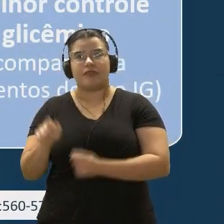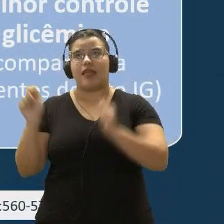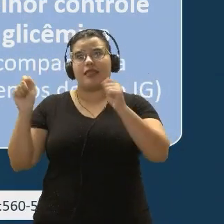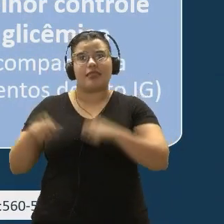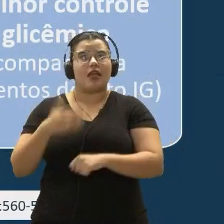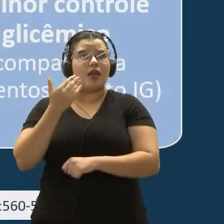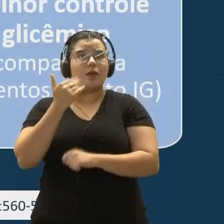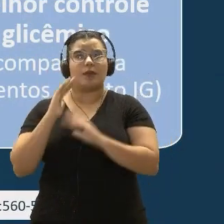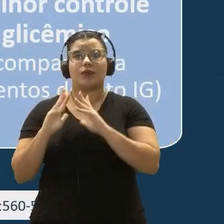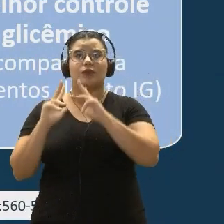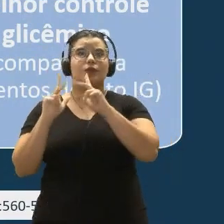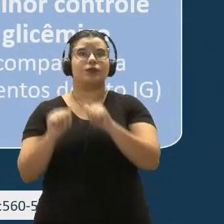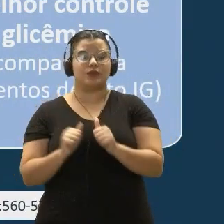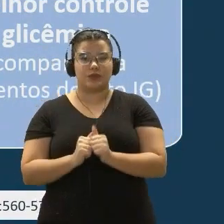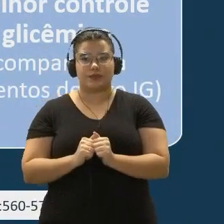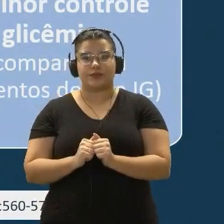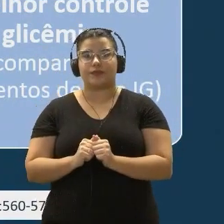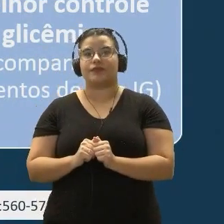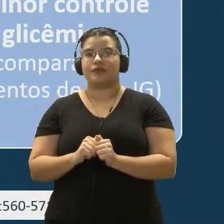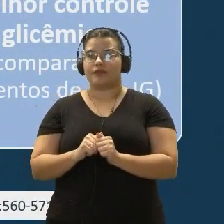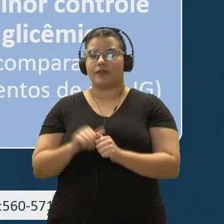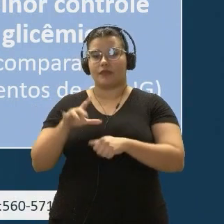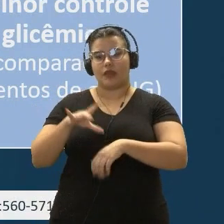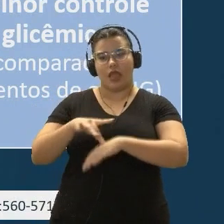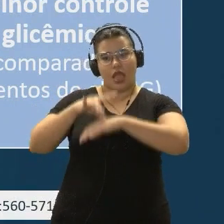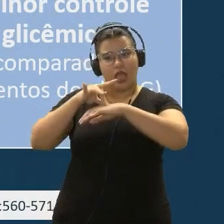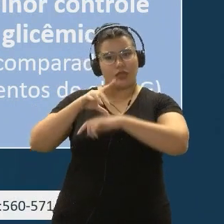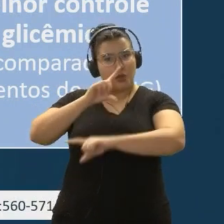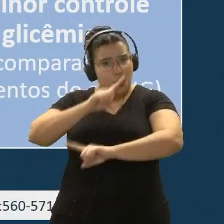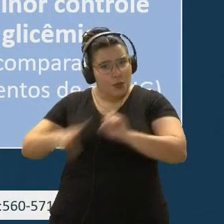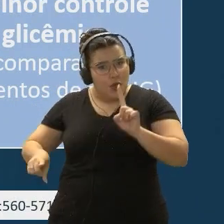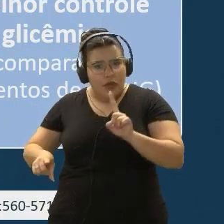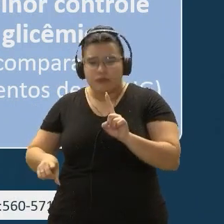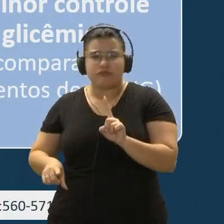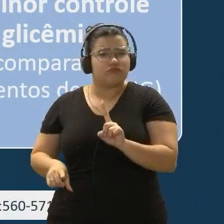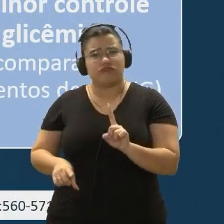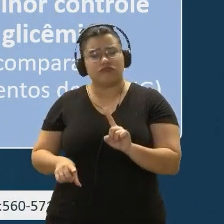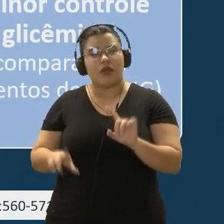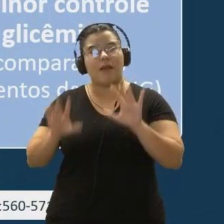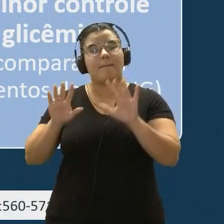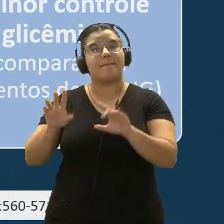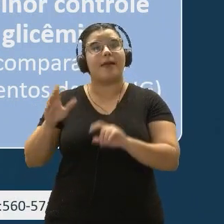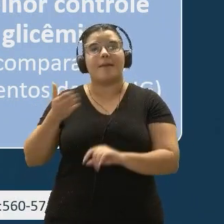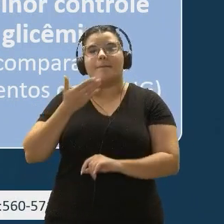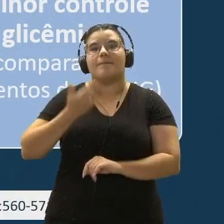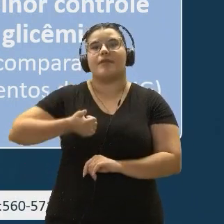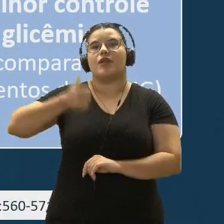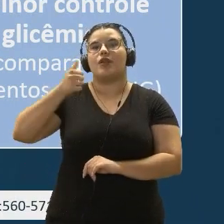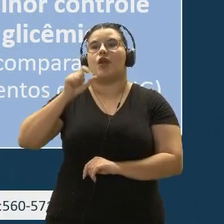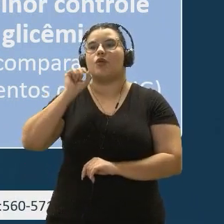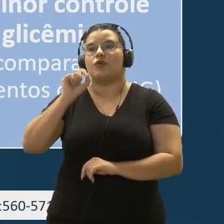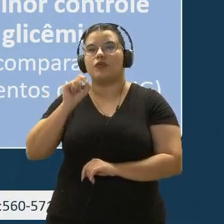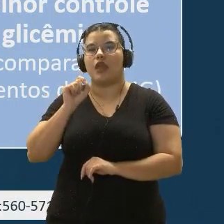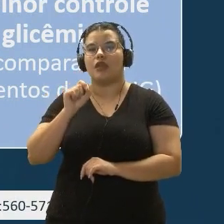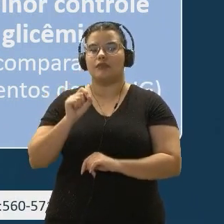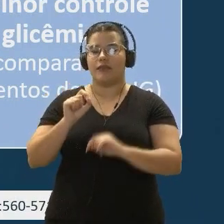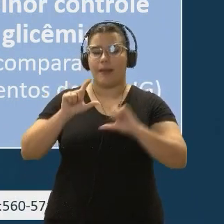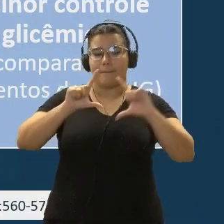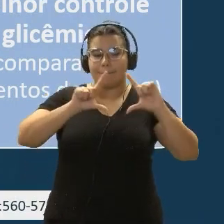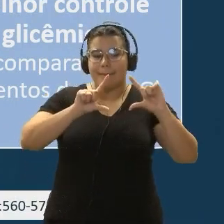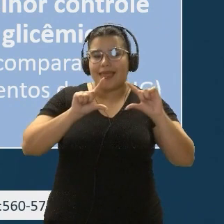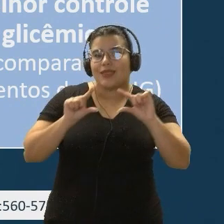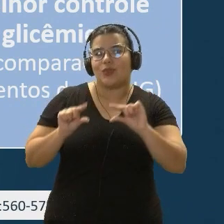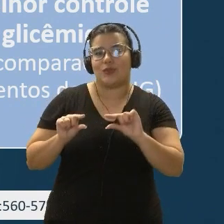tudo. E o carboidrato, ele não está proibido, mas o ideal é que a gente use um carboidrato de lenta absorção,